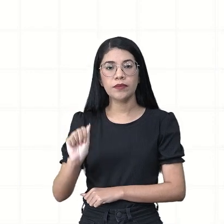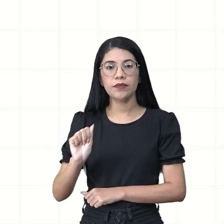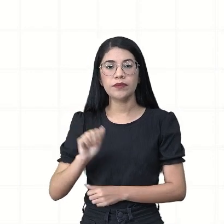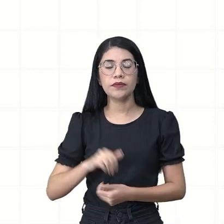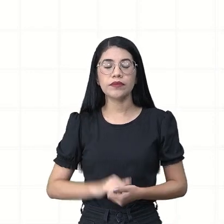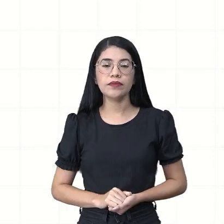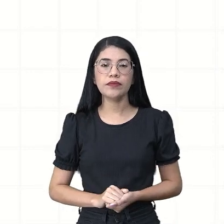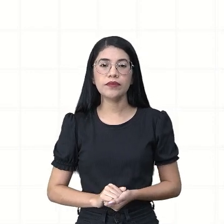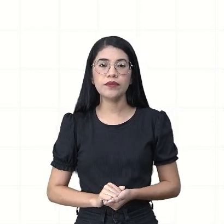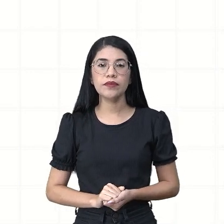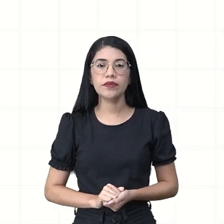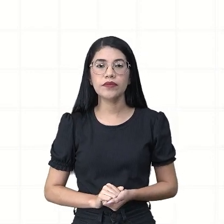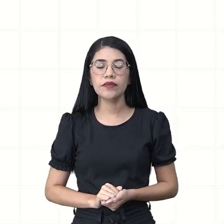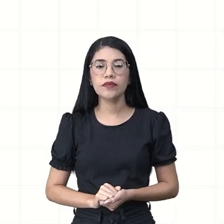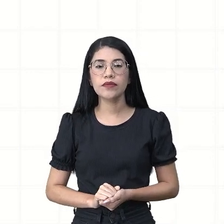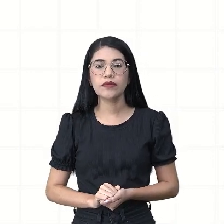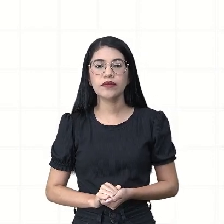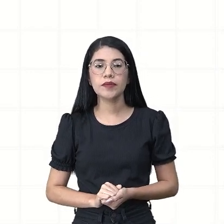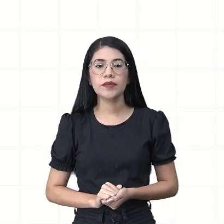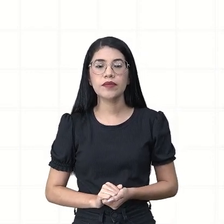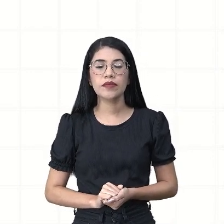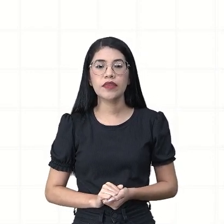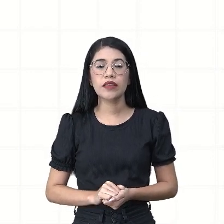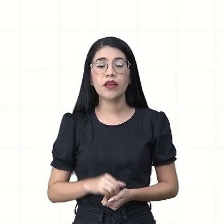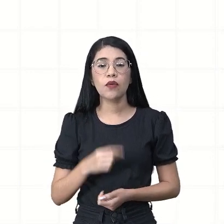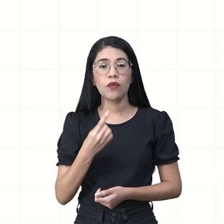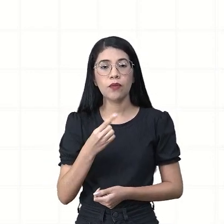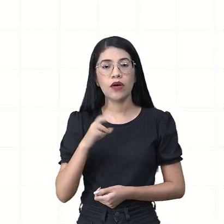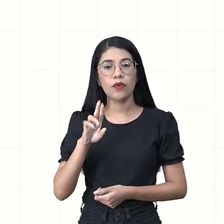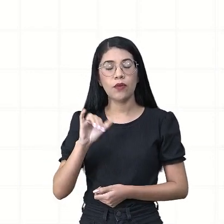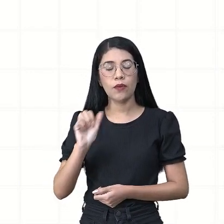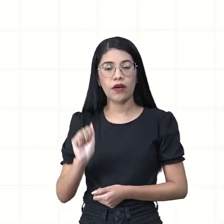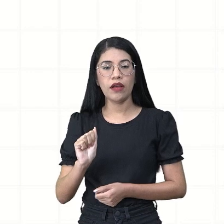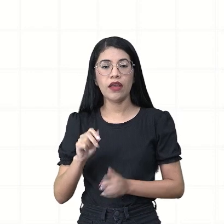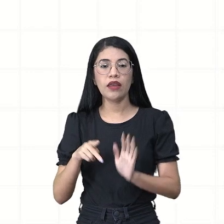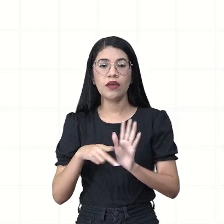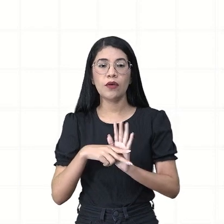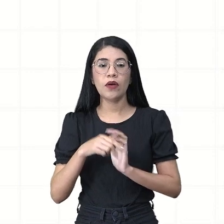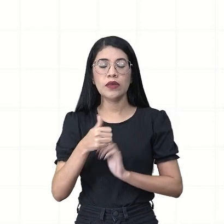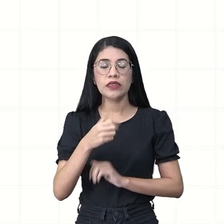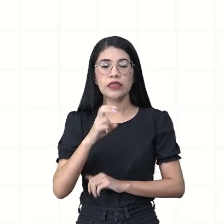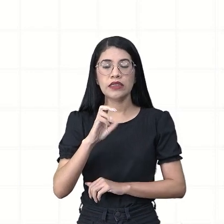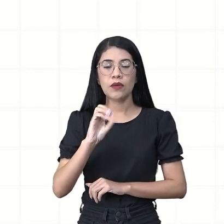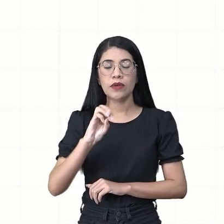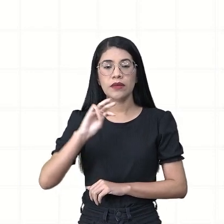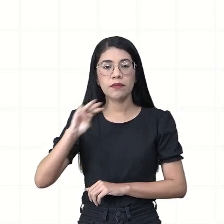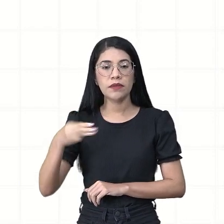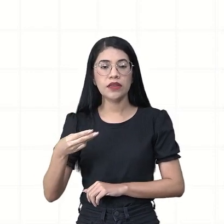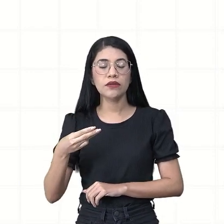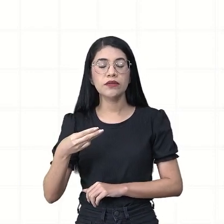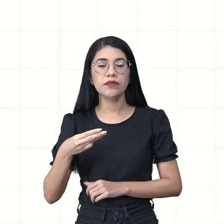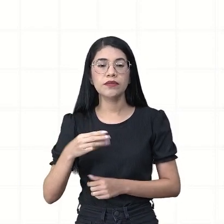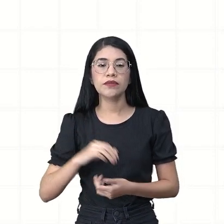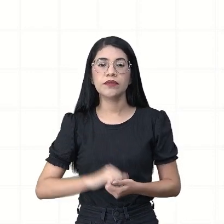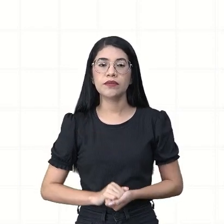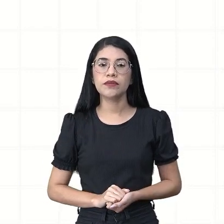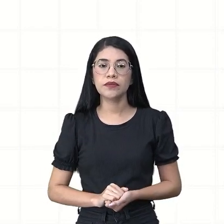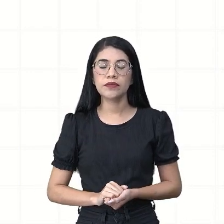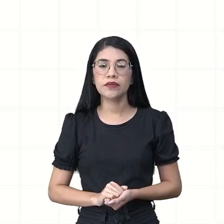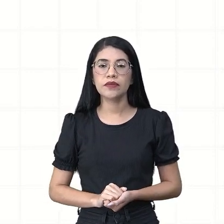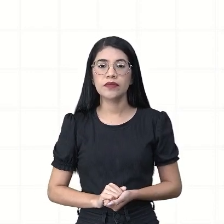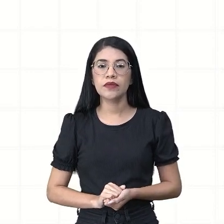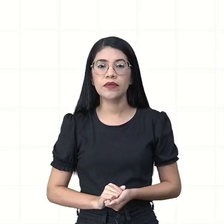Então, cada unidade astronômica é igual a 150 milhões. Ou seja, para